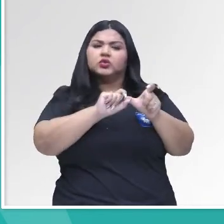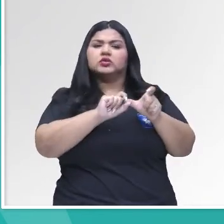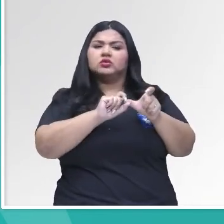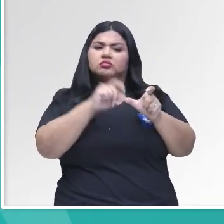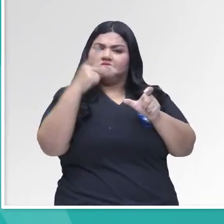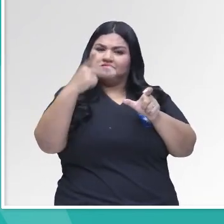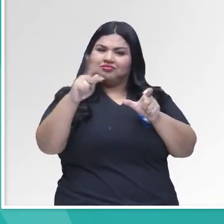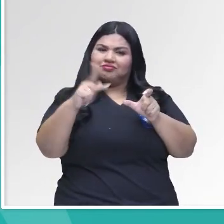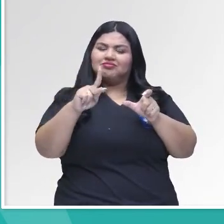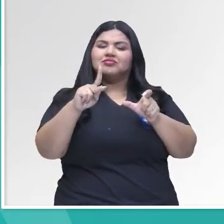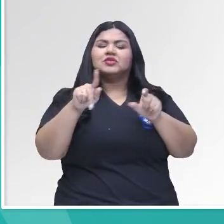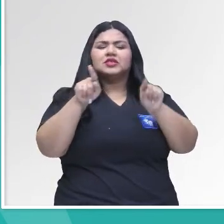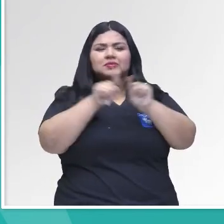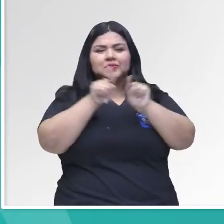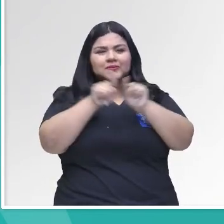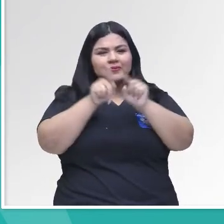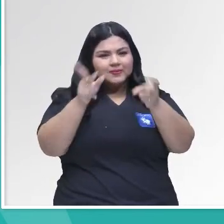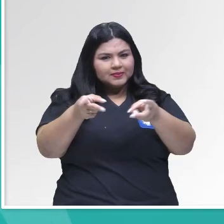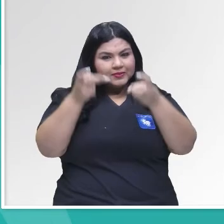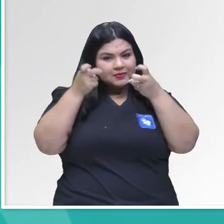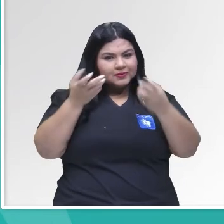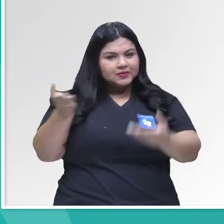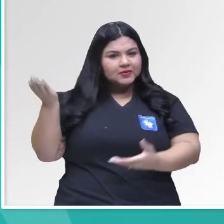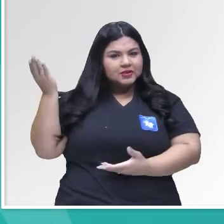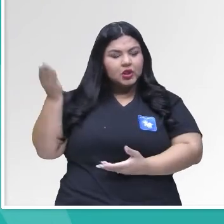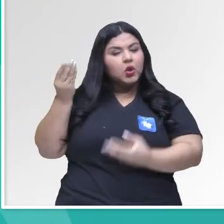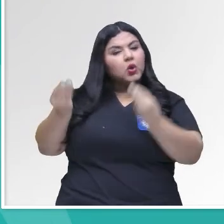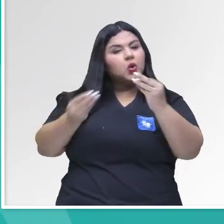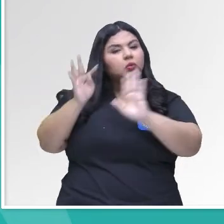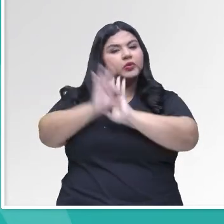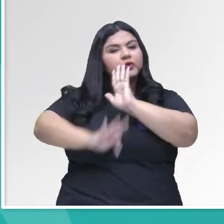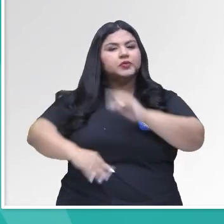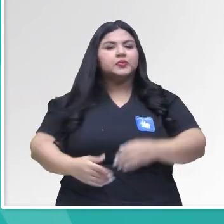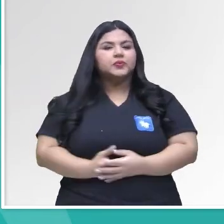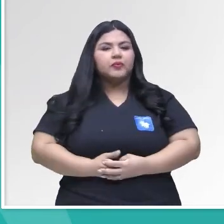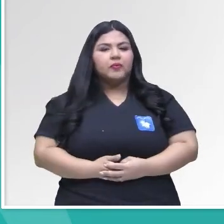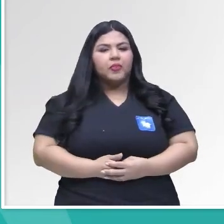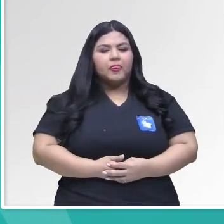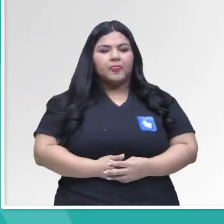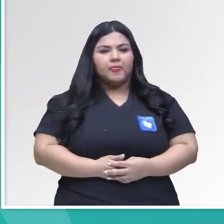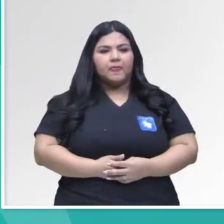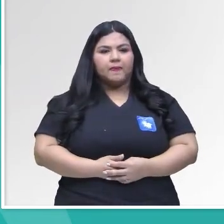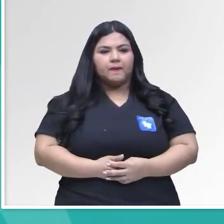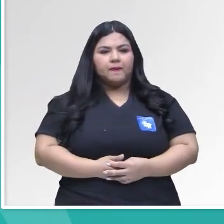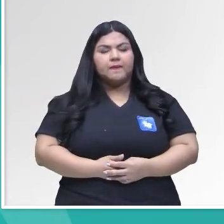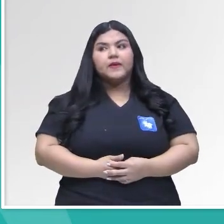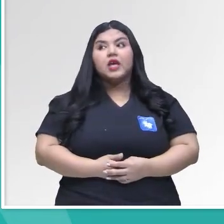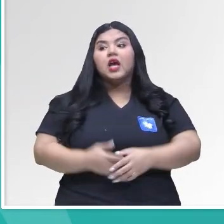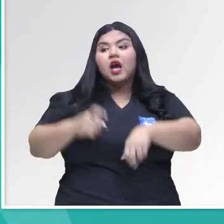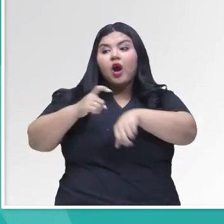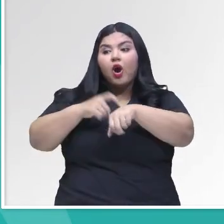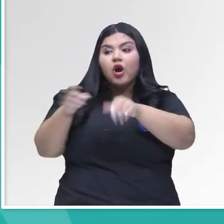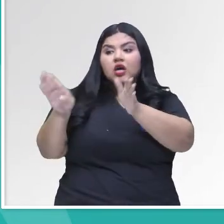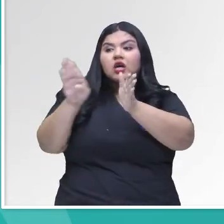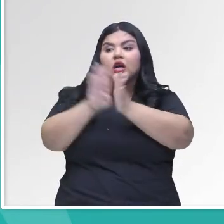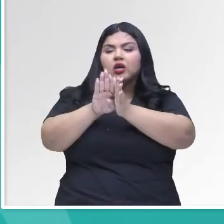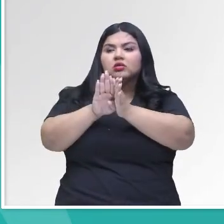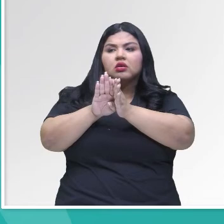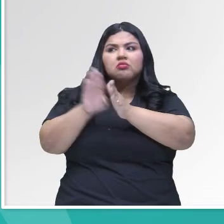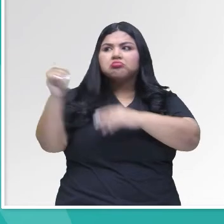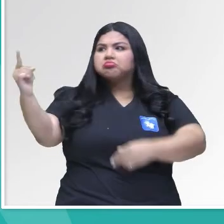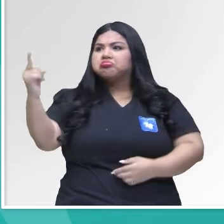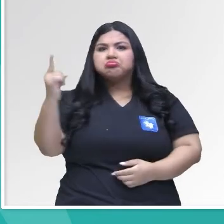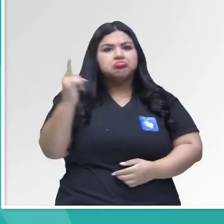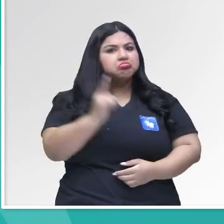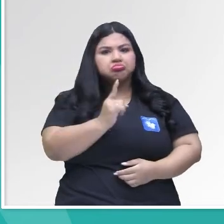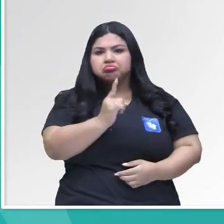bom? Percebeu aí? Olha como é o texto aí. Olha o texto. Chegou a hora e ele não